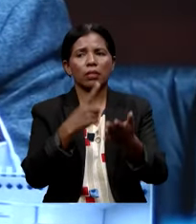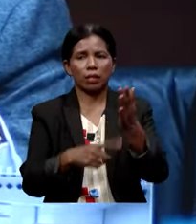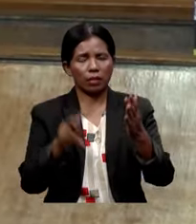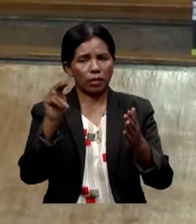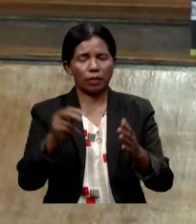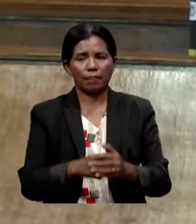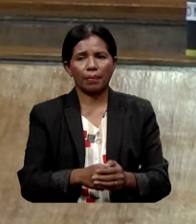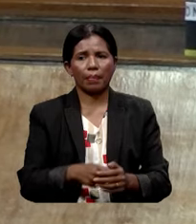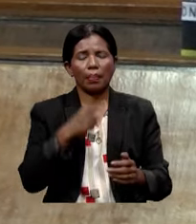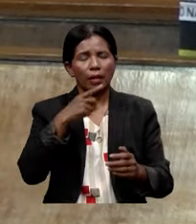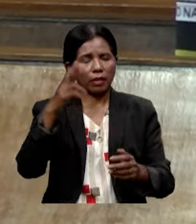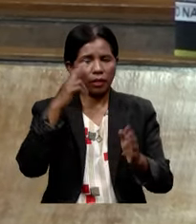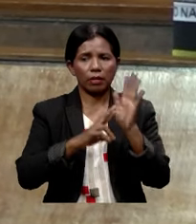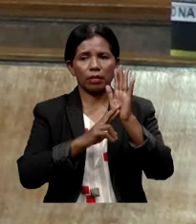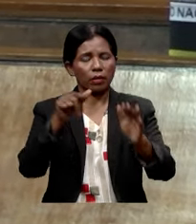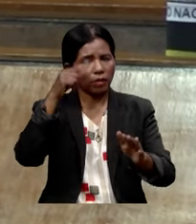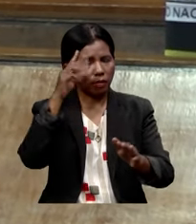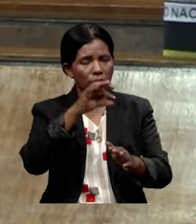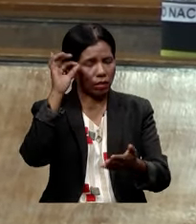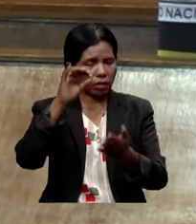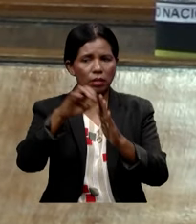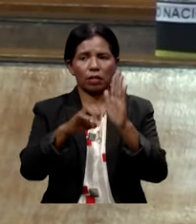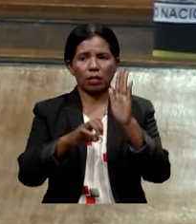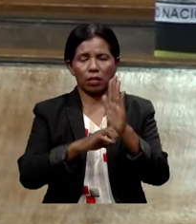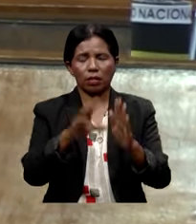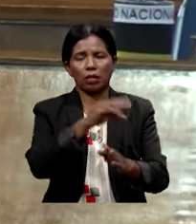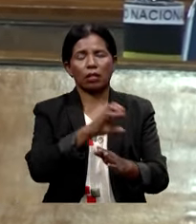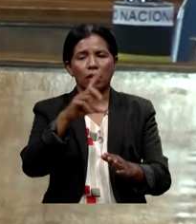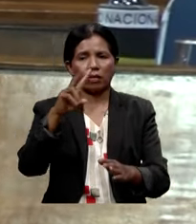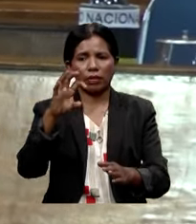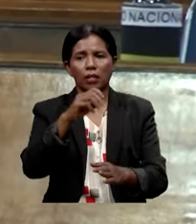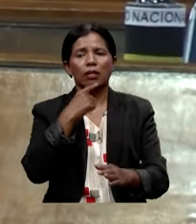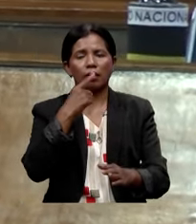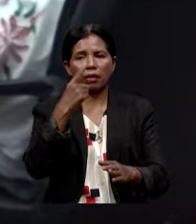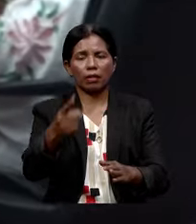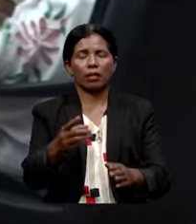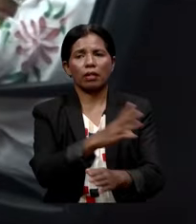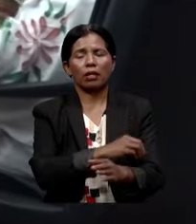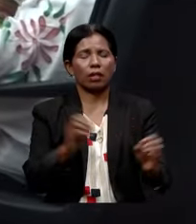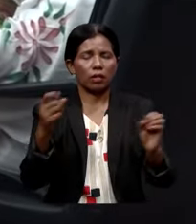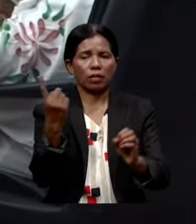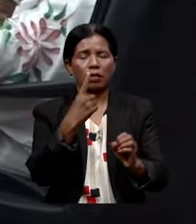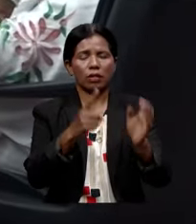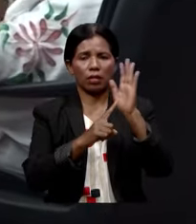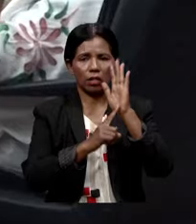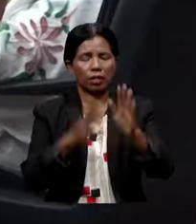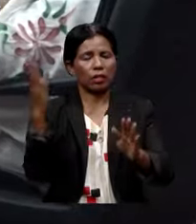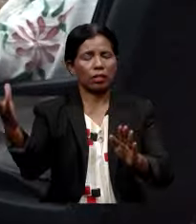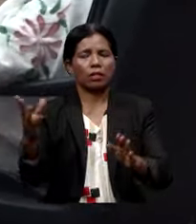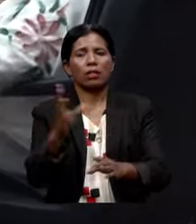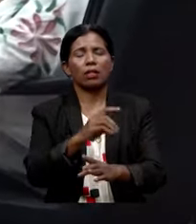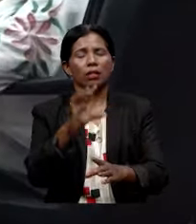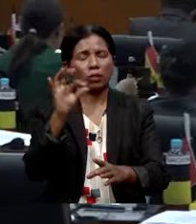tamba preocupação no representante do governo, secretária de Estado de Igualdade, Elvina Souza Teten, dívida nela hoje dito foi na contexto e a mandato